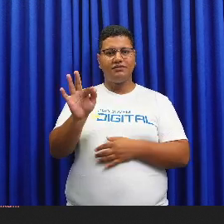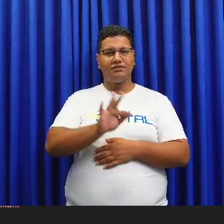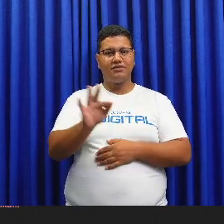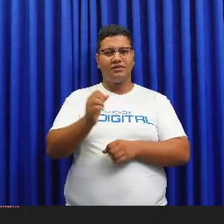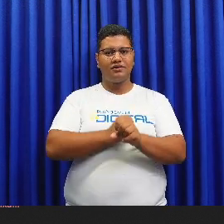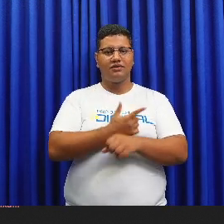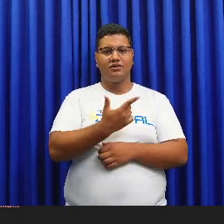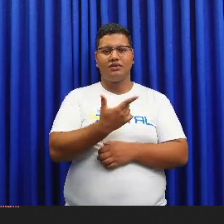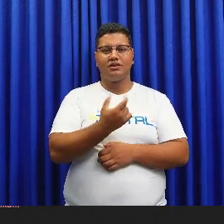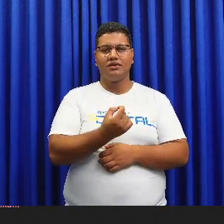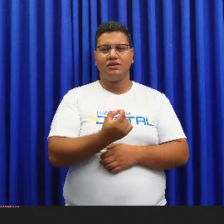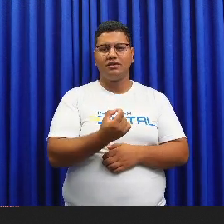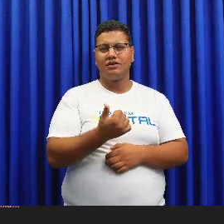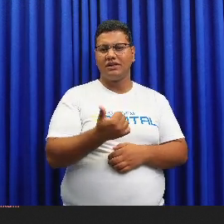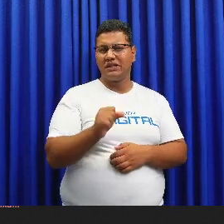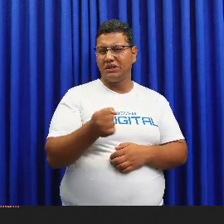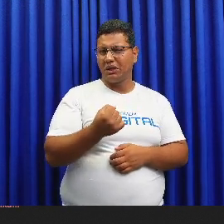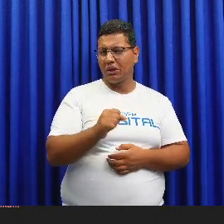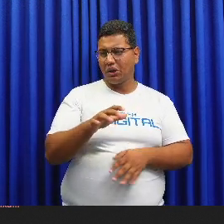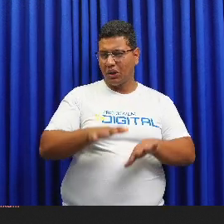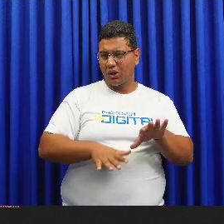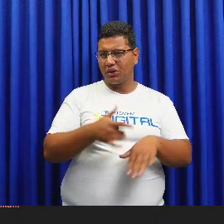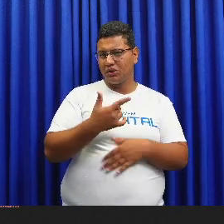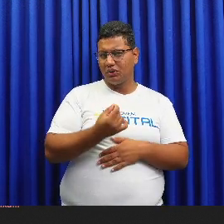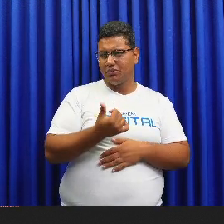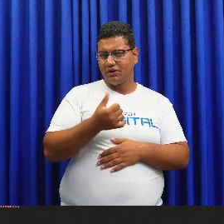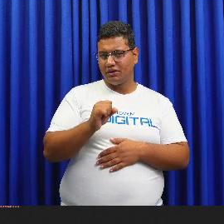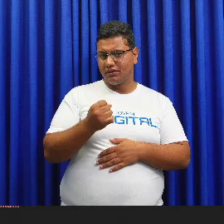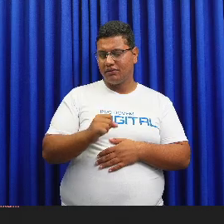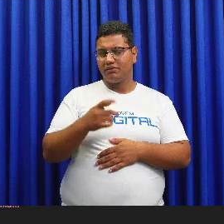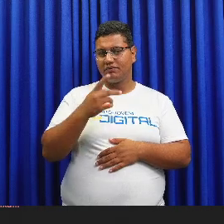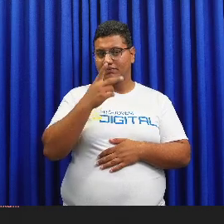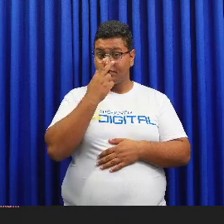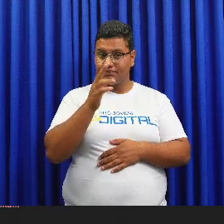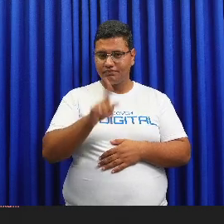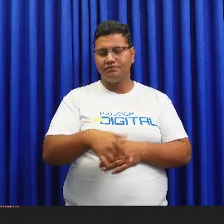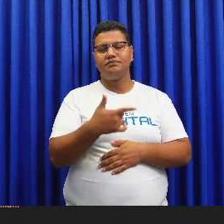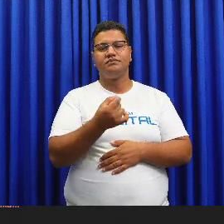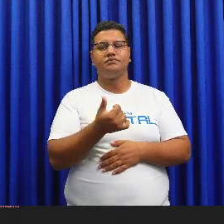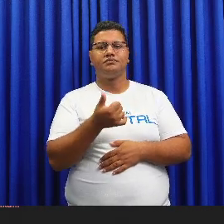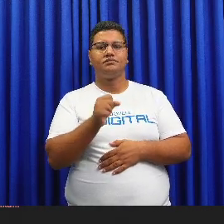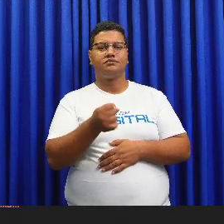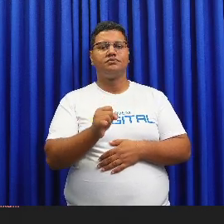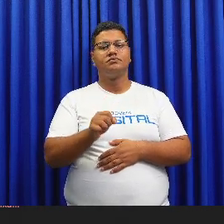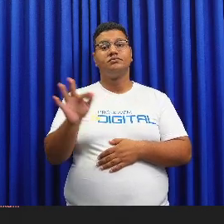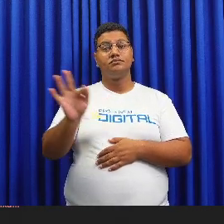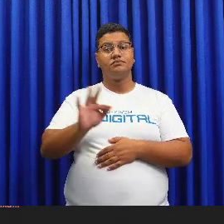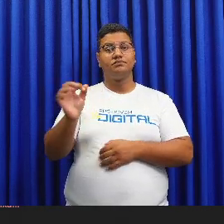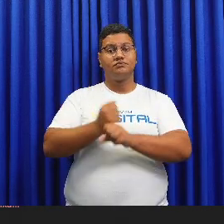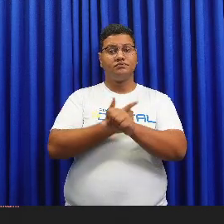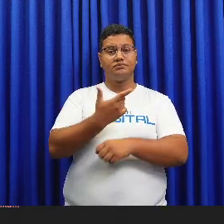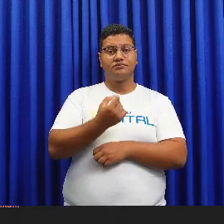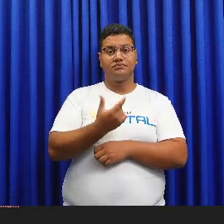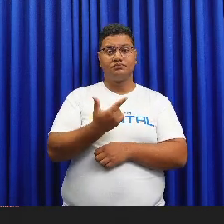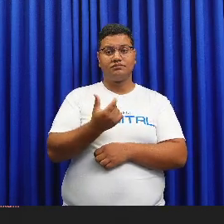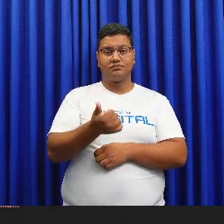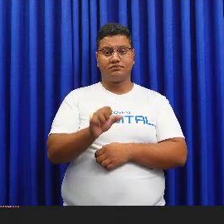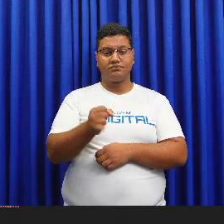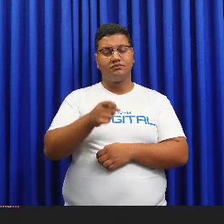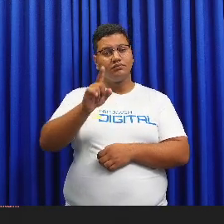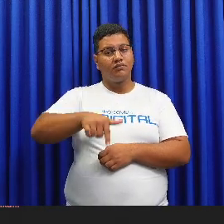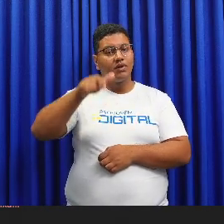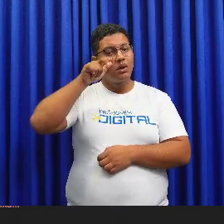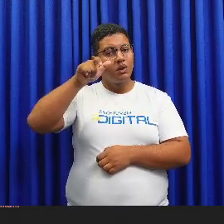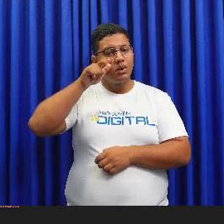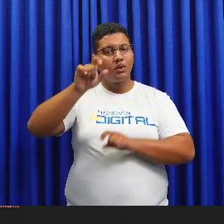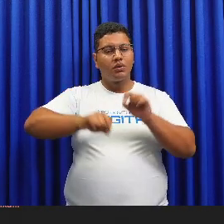de 2018. Então, eu vou colocar aqui fevereiro de 2018. Um fato